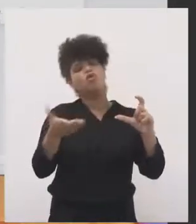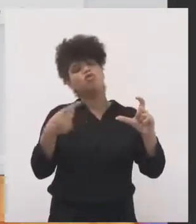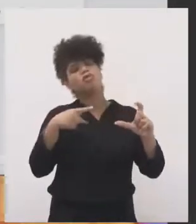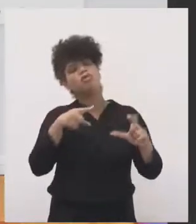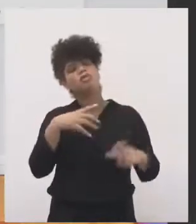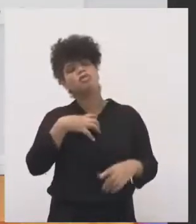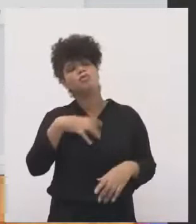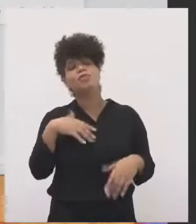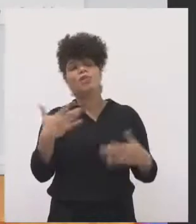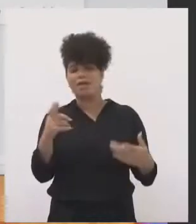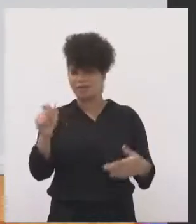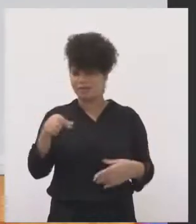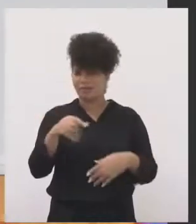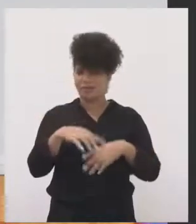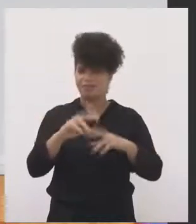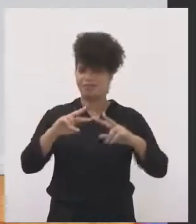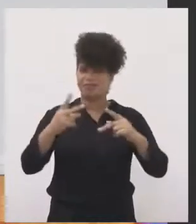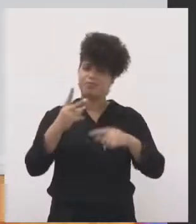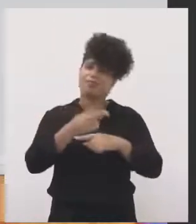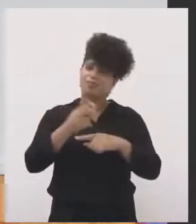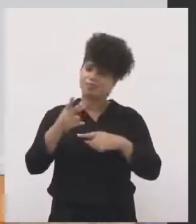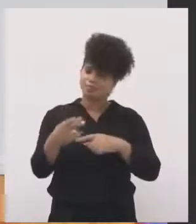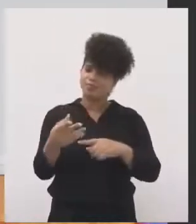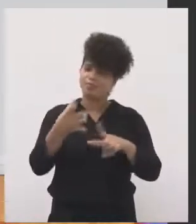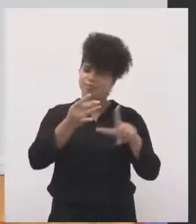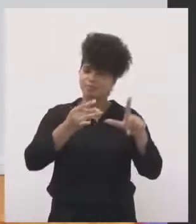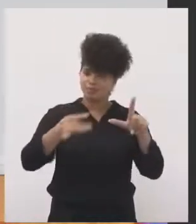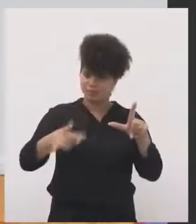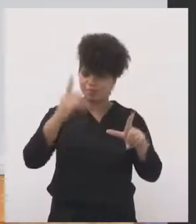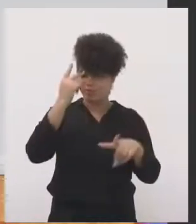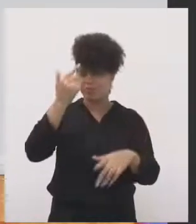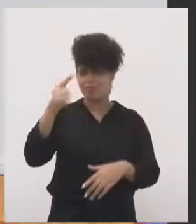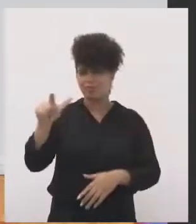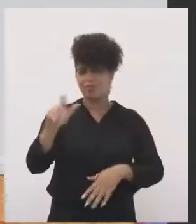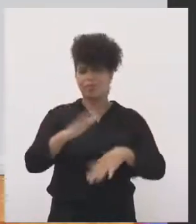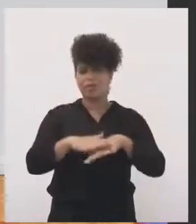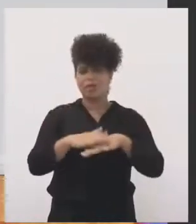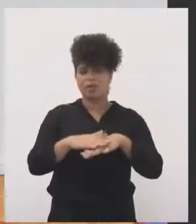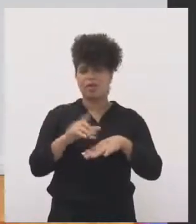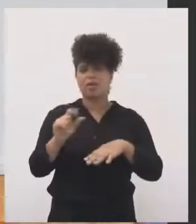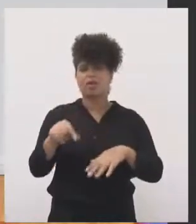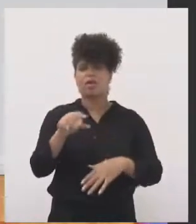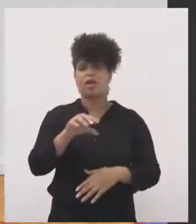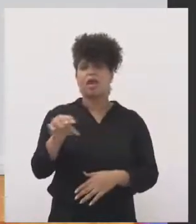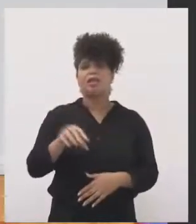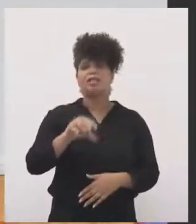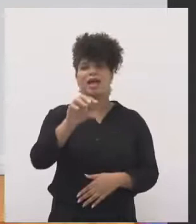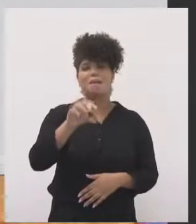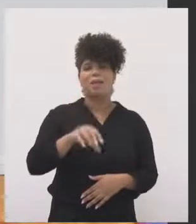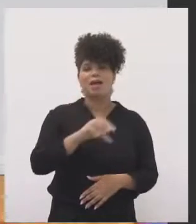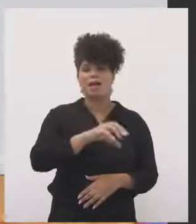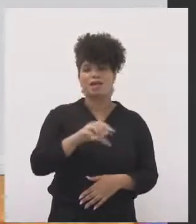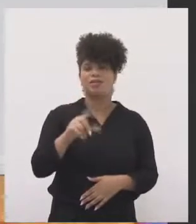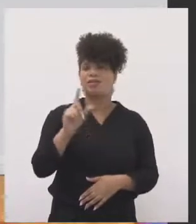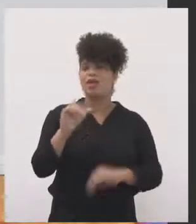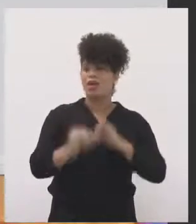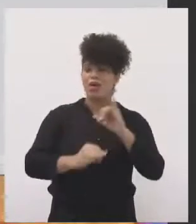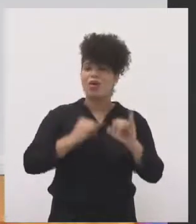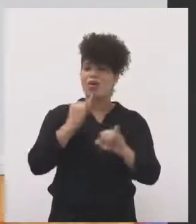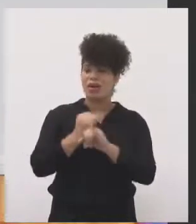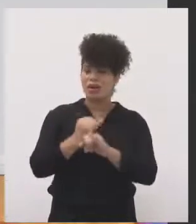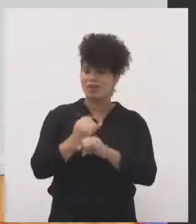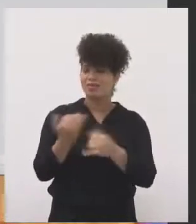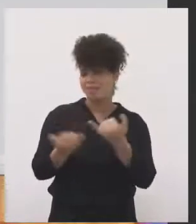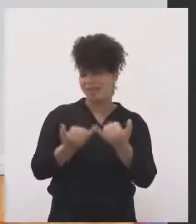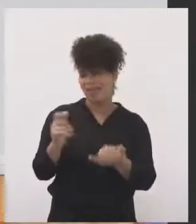de edição, né, compartilhar com alguém e a gente poderia jogar dama aqui online. Ou